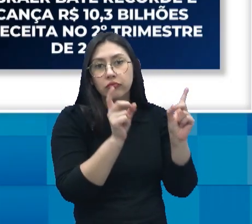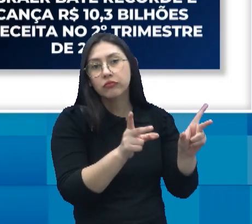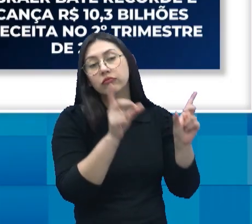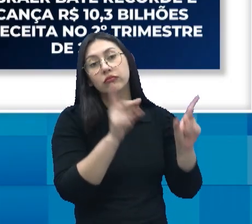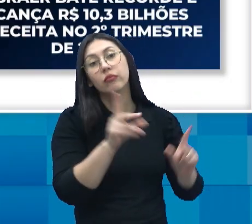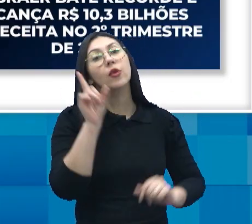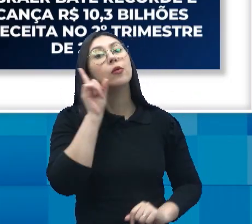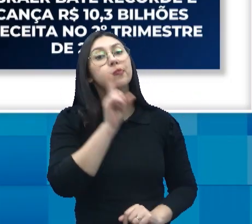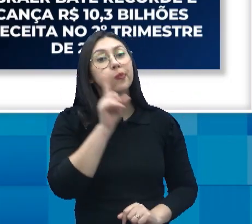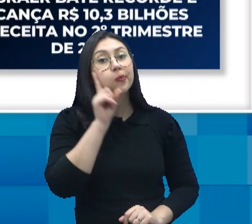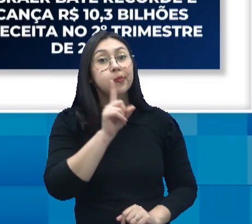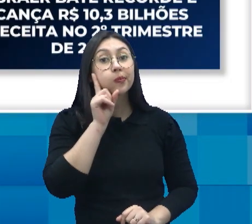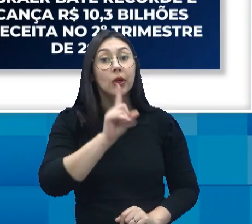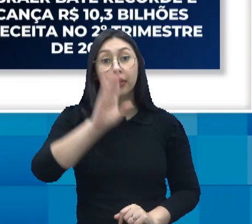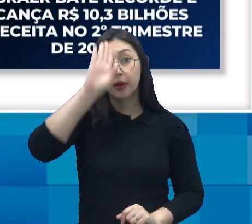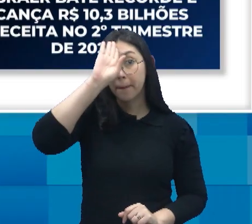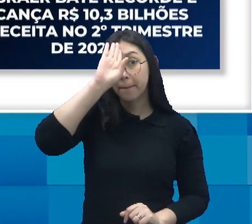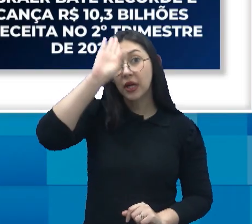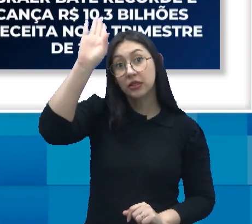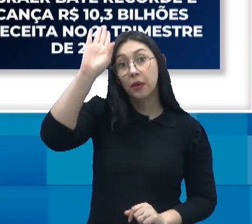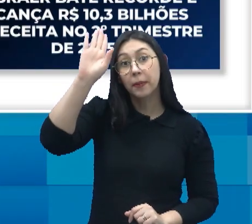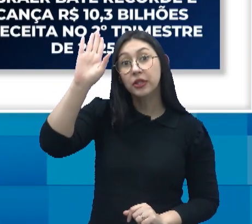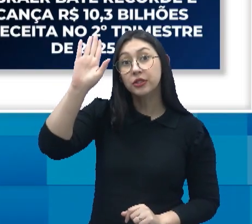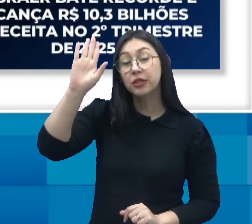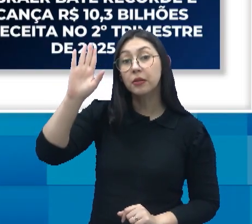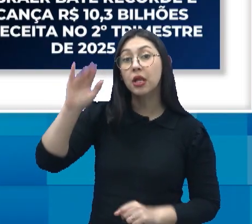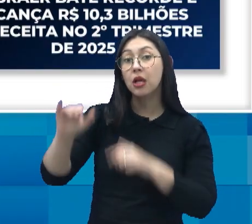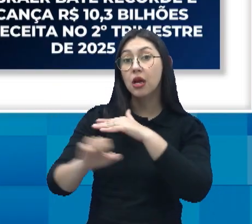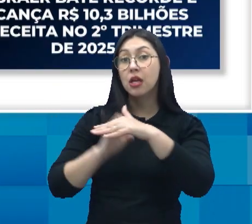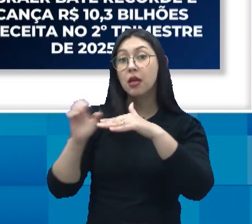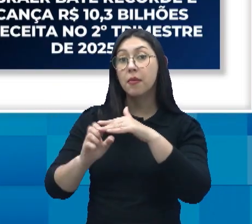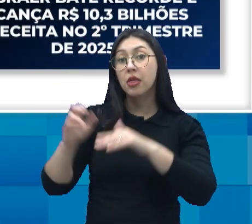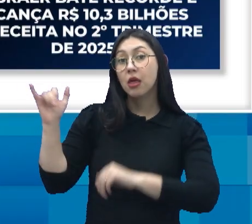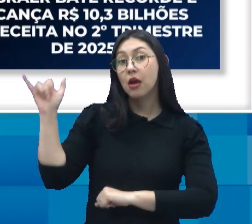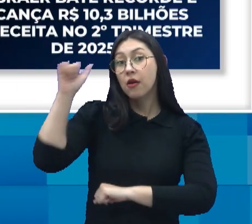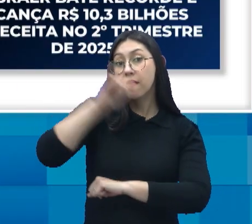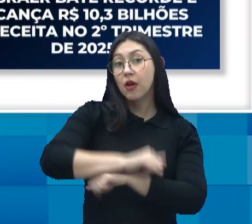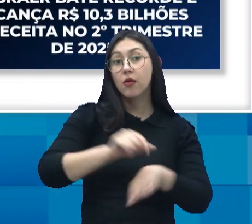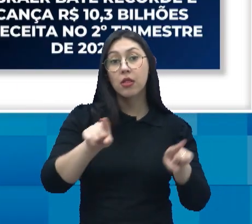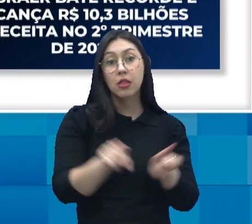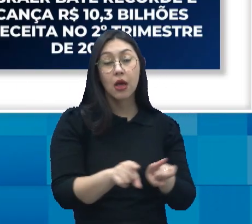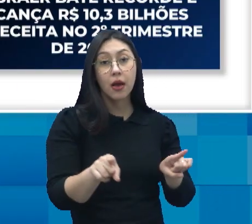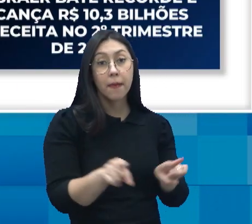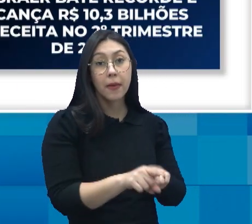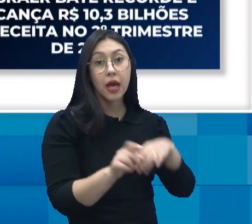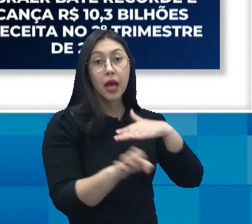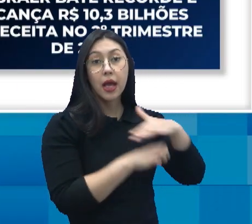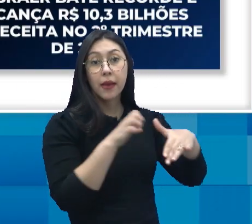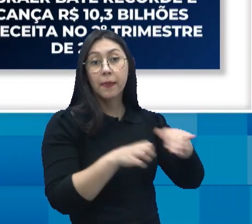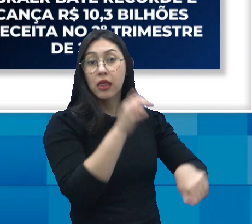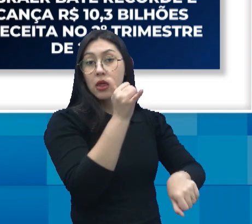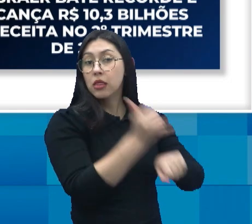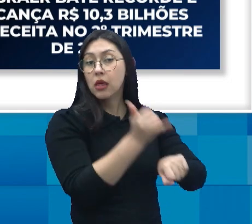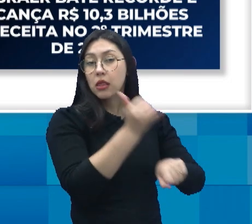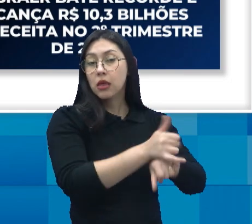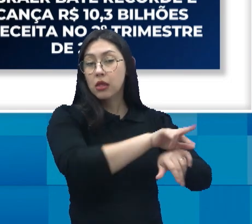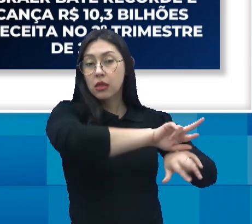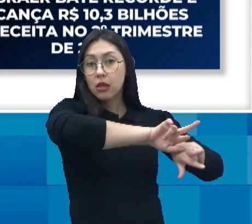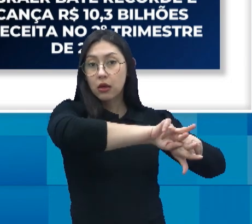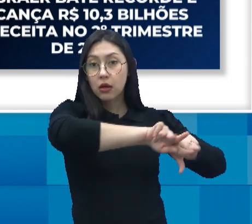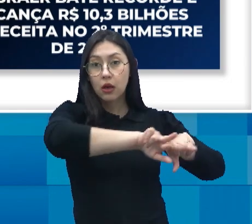Unidos, principalmente por conta da Embraer e outras empresas metalúrgicas de outros setores